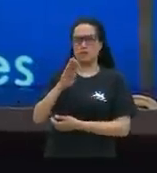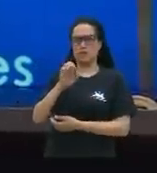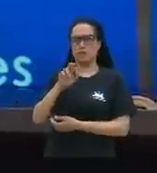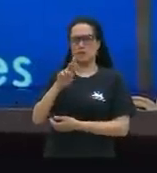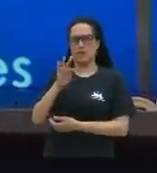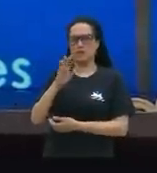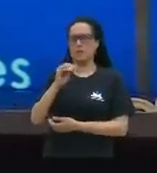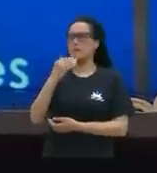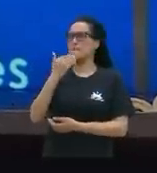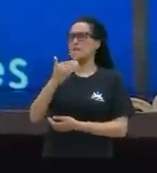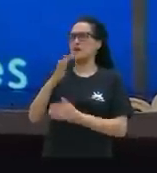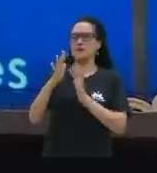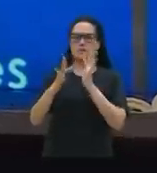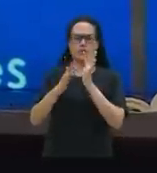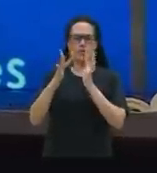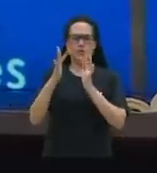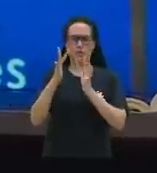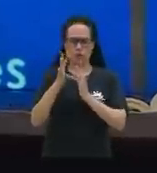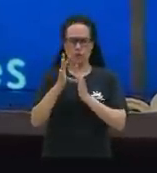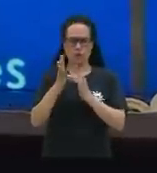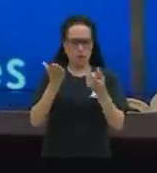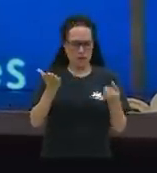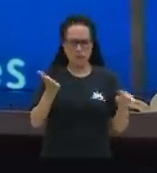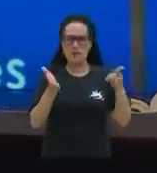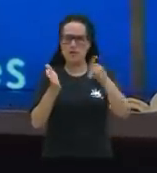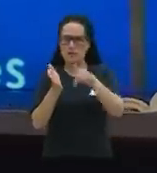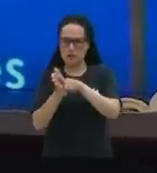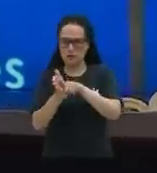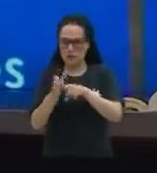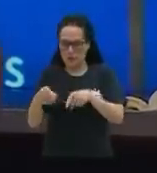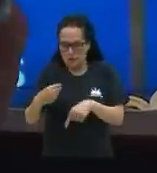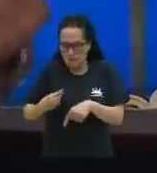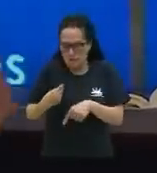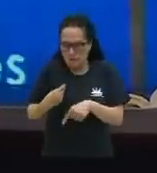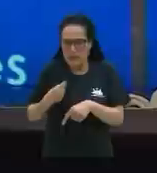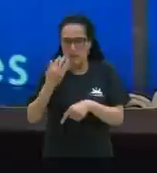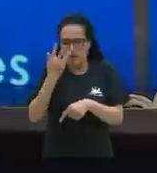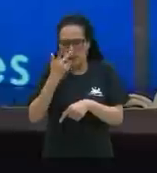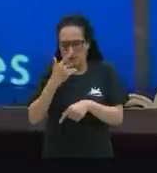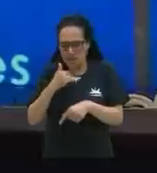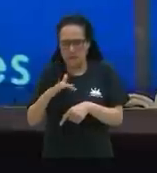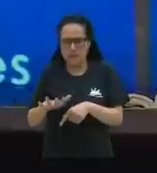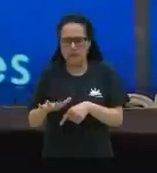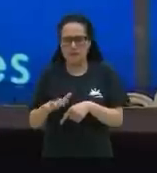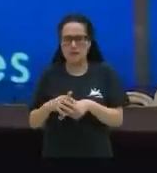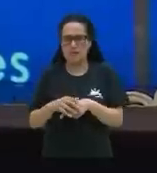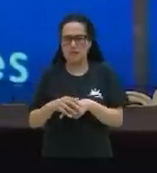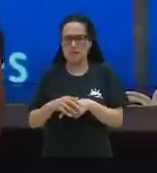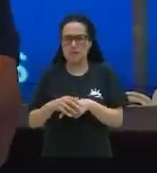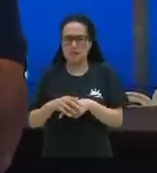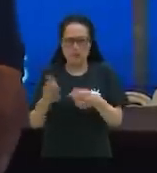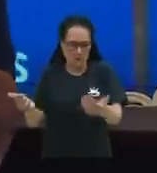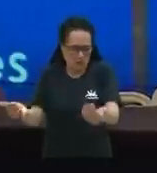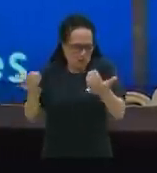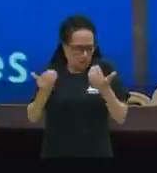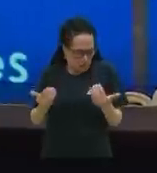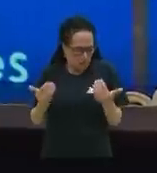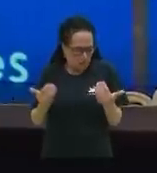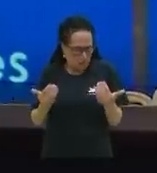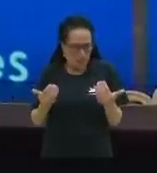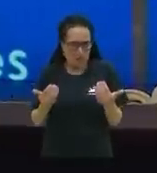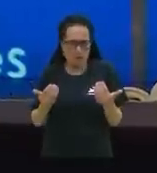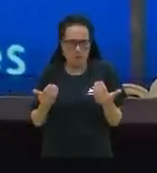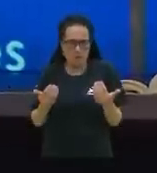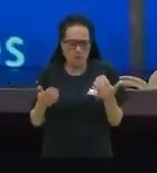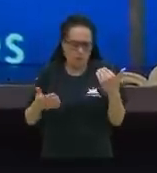Jesus para trazer de volta a vida dessa criança. E ela praticamente jogou a criança nos meus braços. Eu abracei